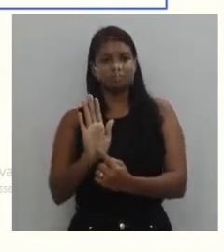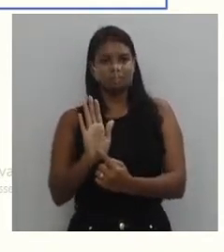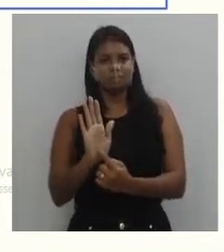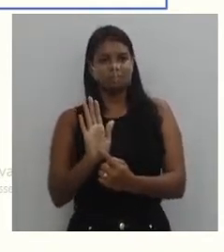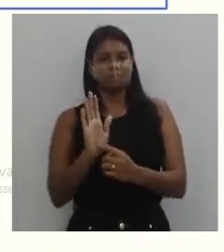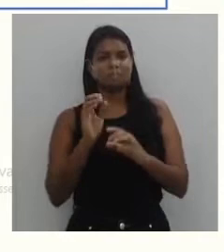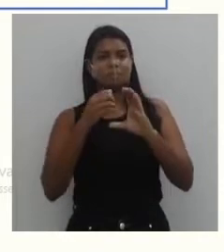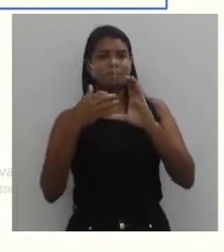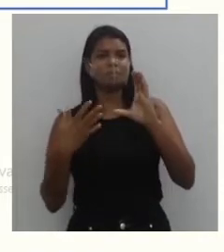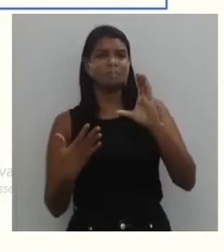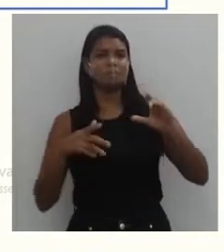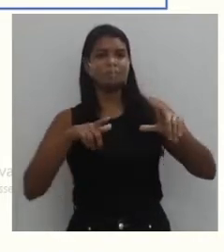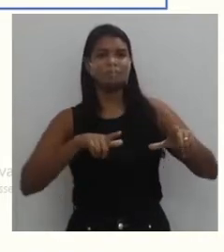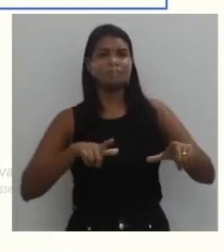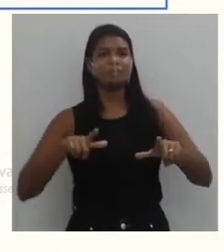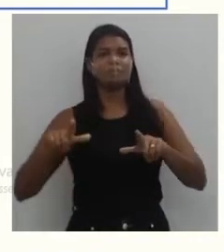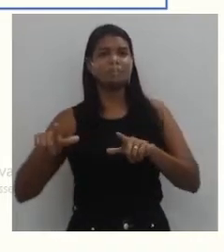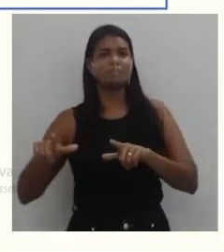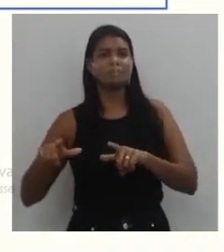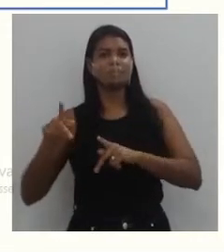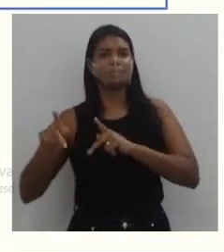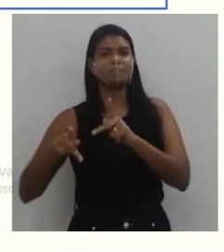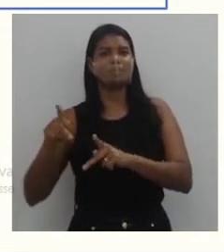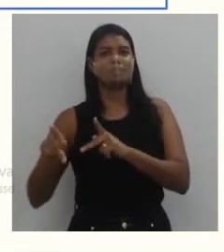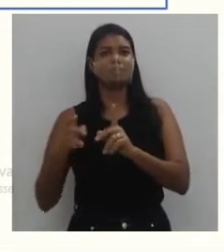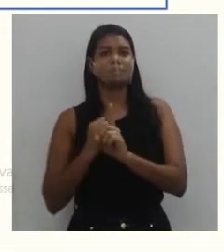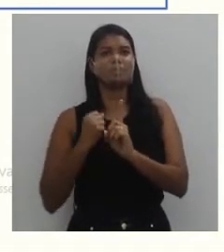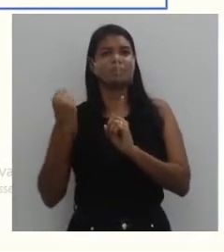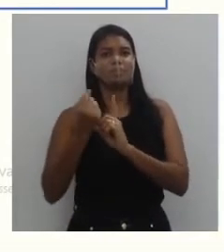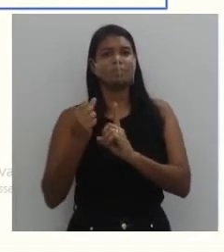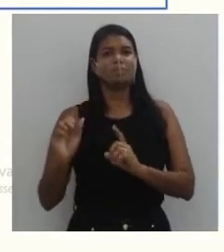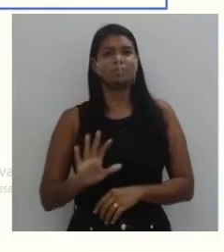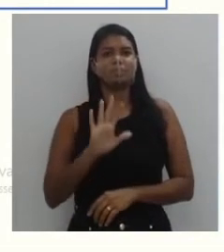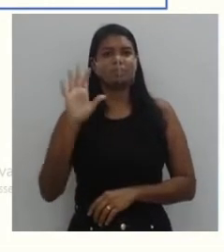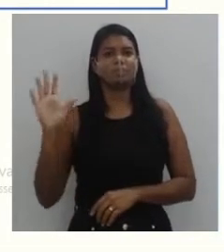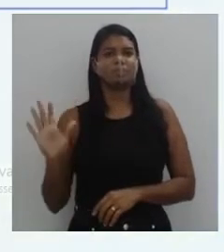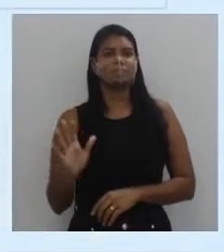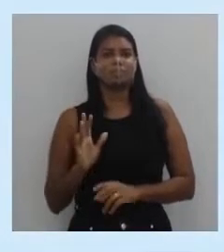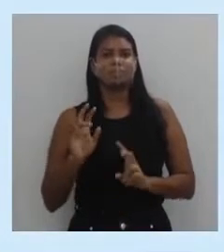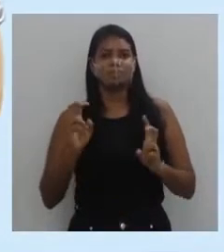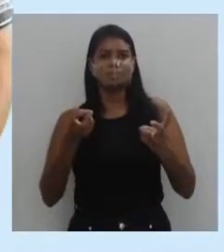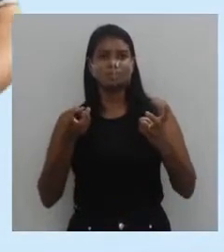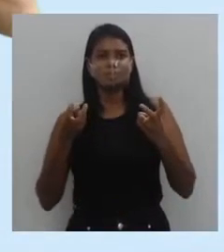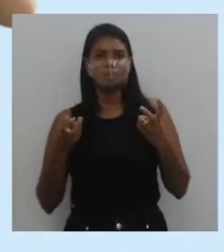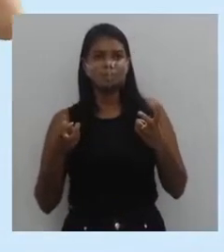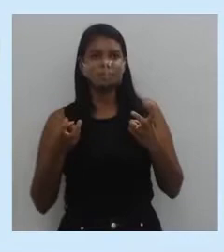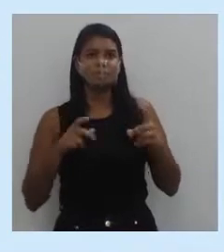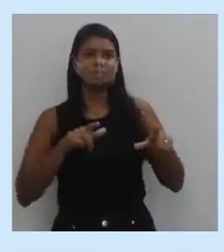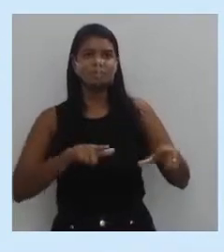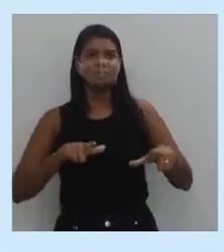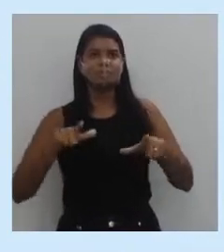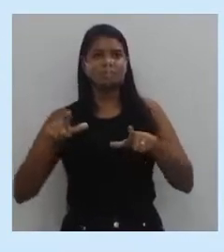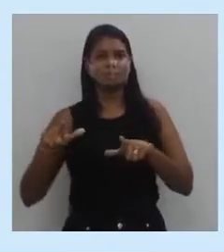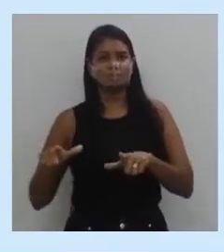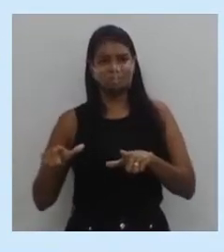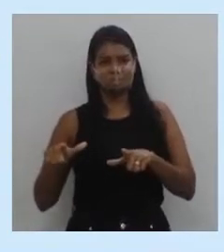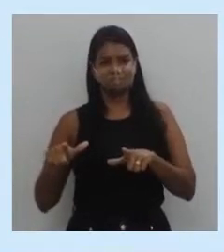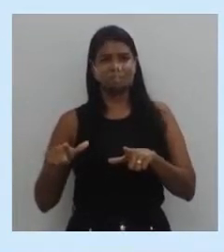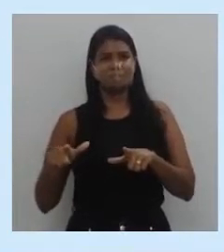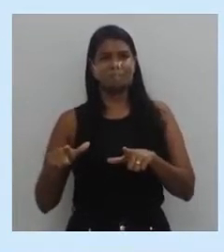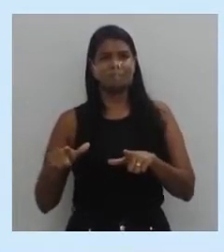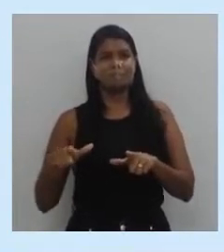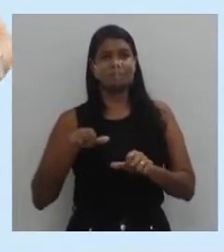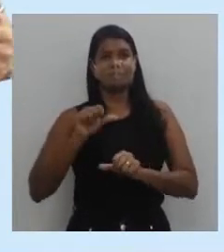demonstra aspectos locais de uma população. Vejam só aqui. Então, aspectos locais,